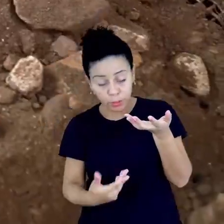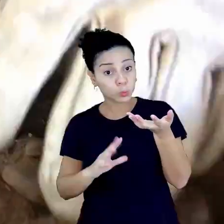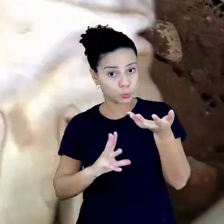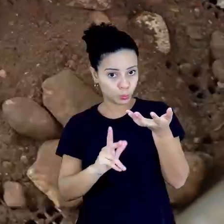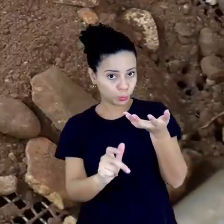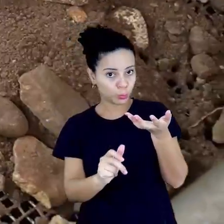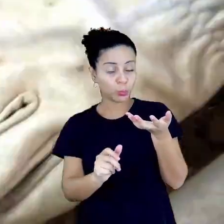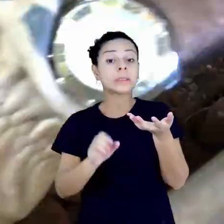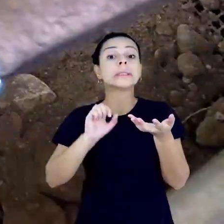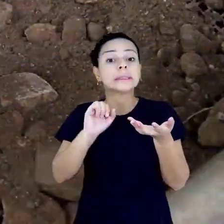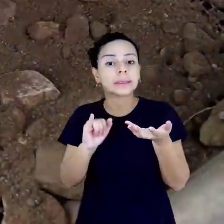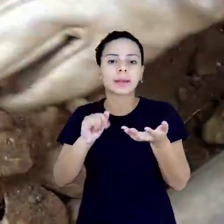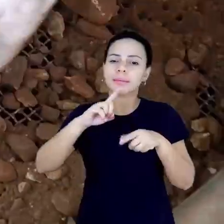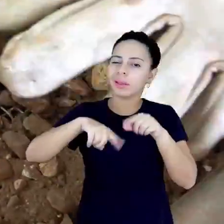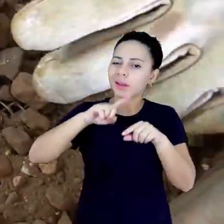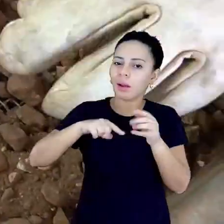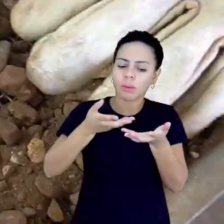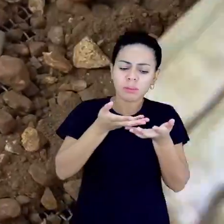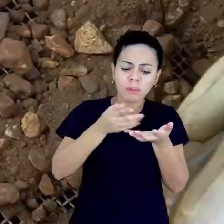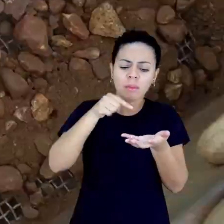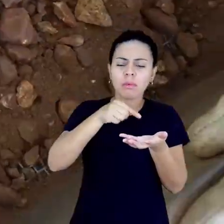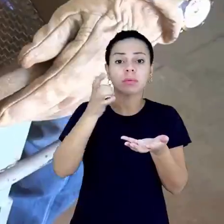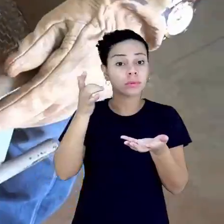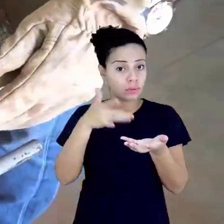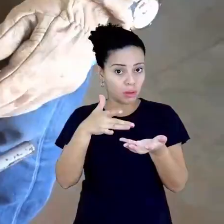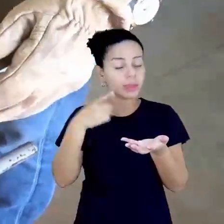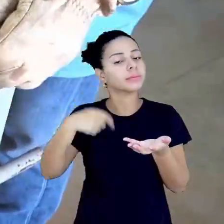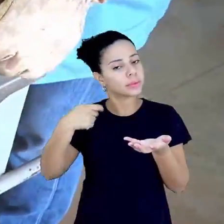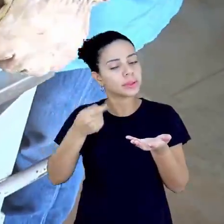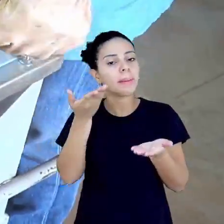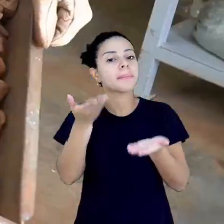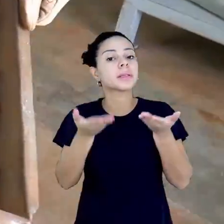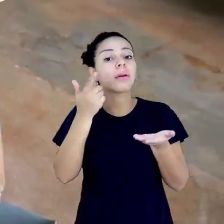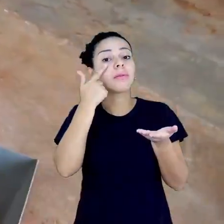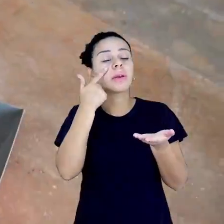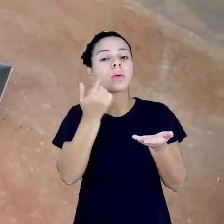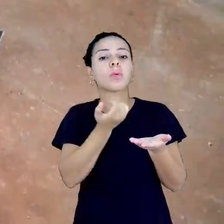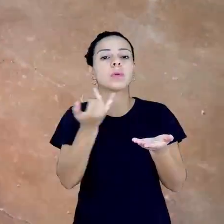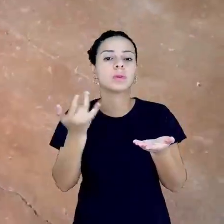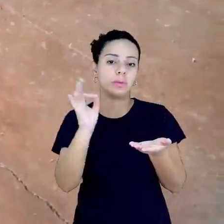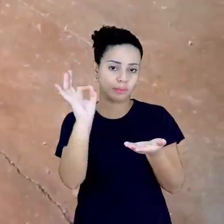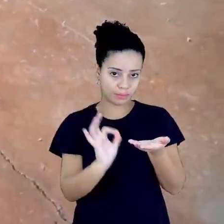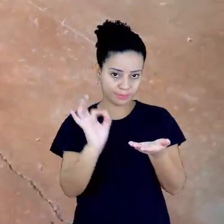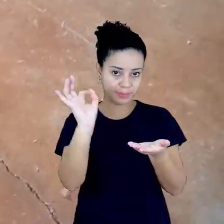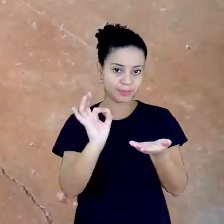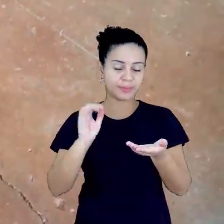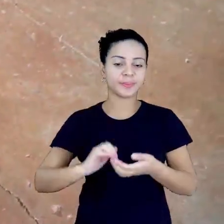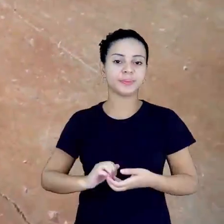Caso tenha material retido, pesa-se o mesmo para medição de massa e determinação de valor percentual.